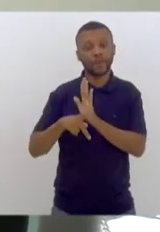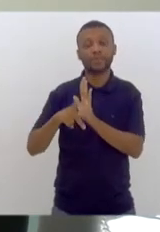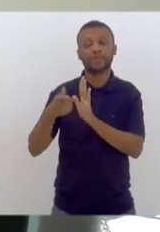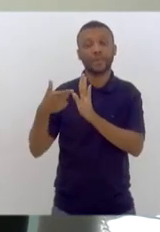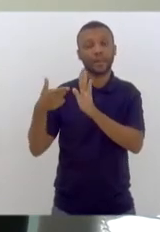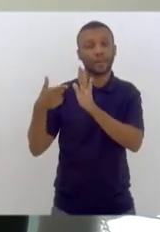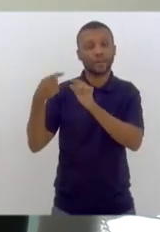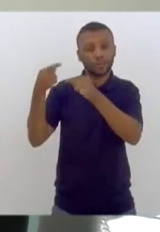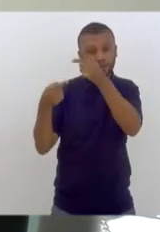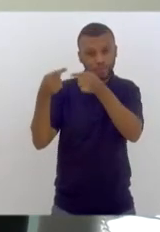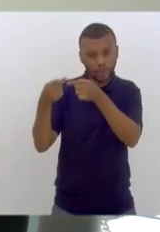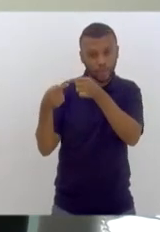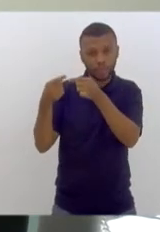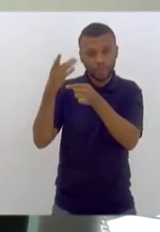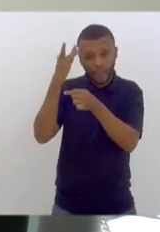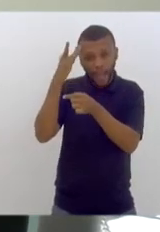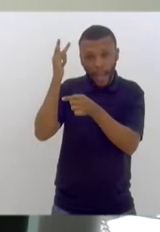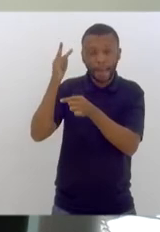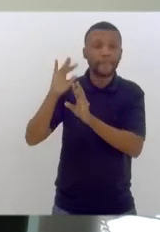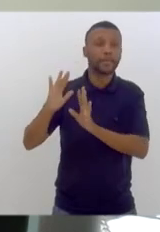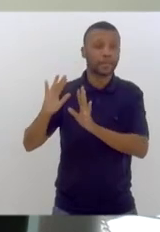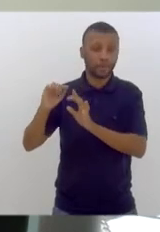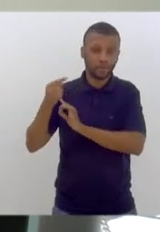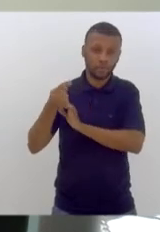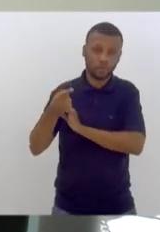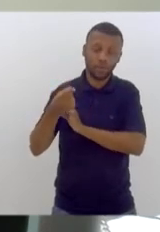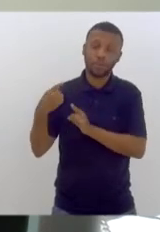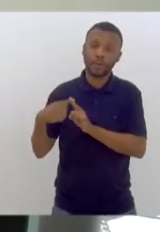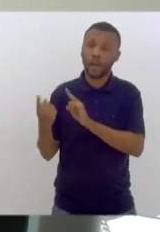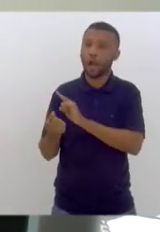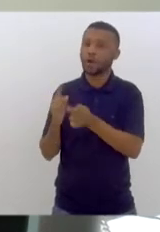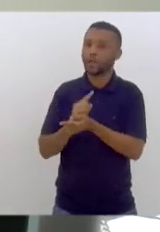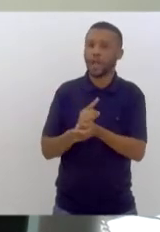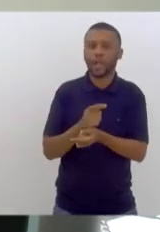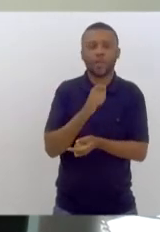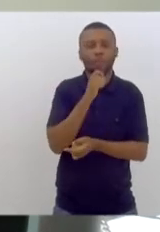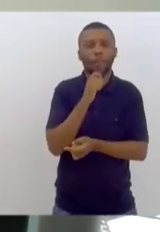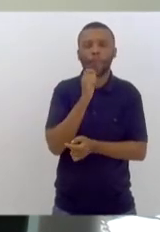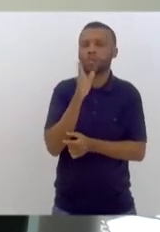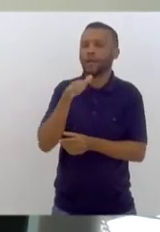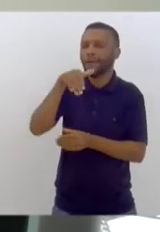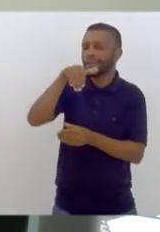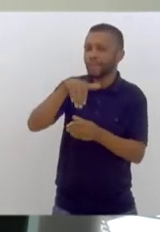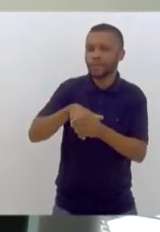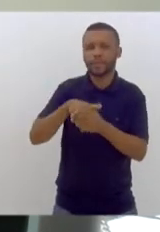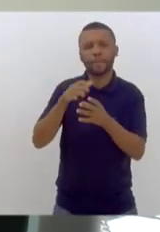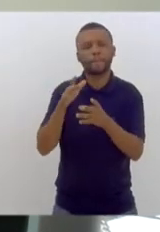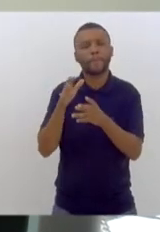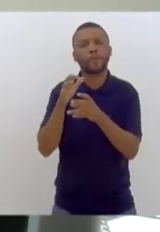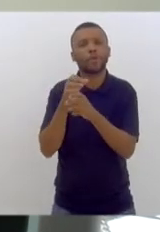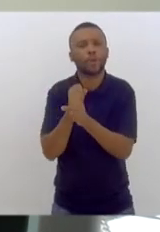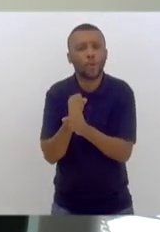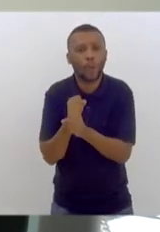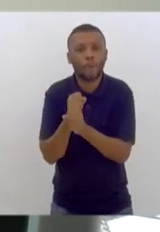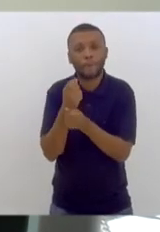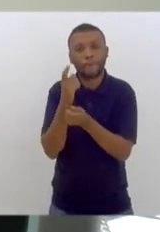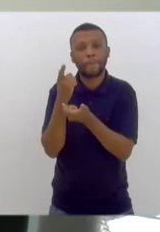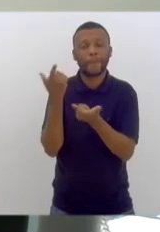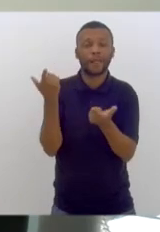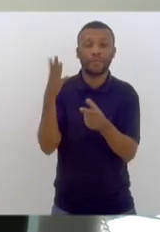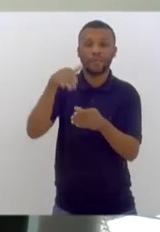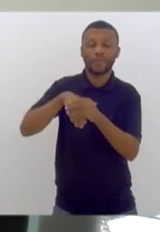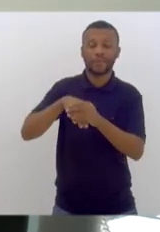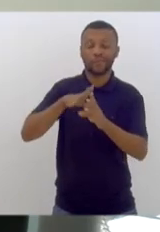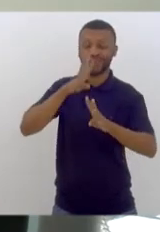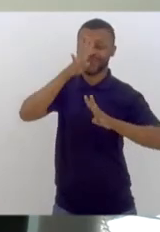pauta de amanhã, porque senão nós vamos por uma votação em grande parte às cegas. E